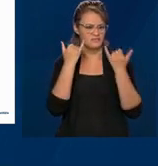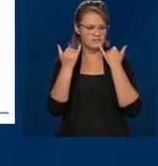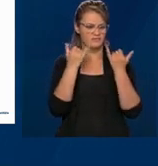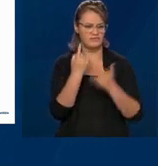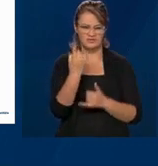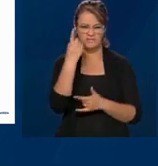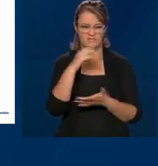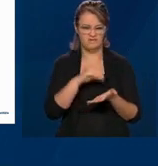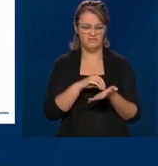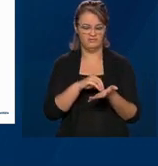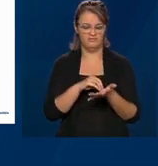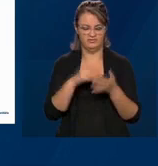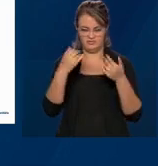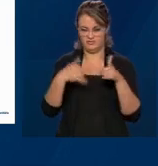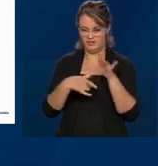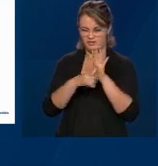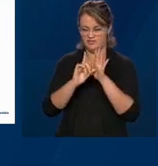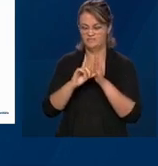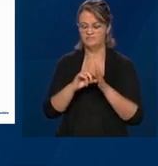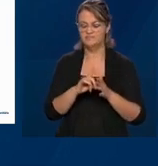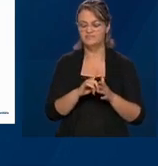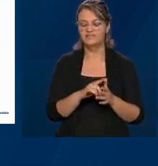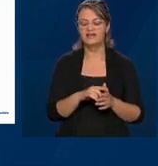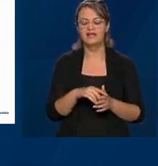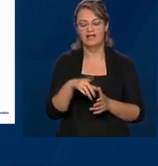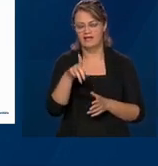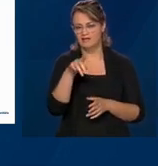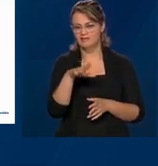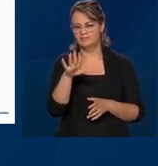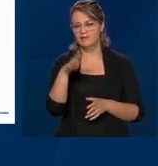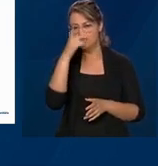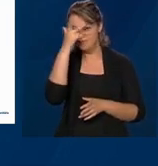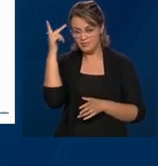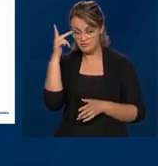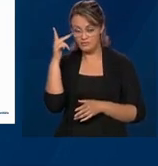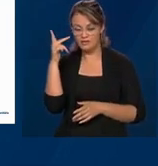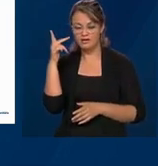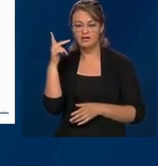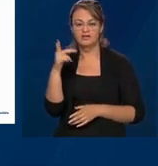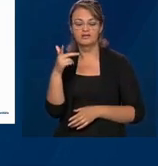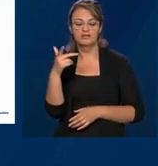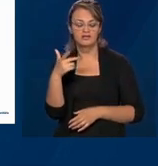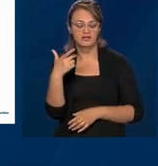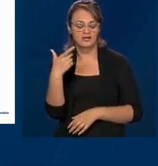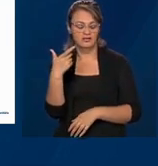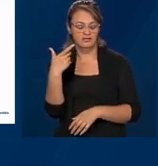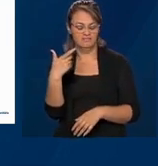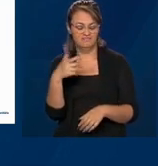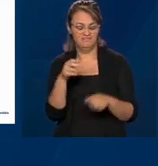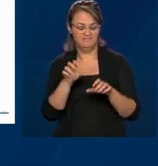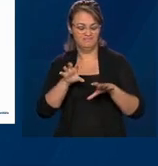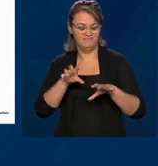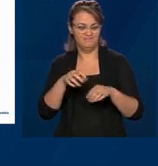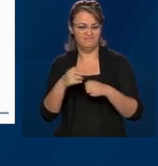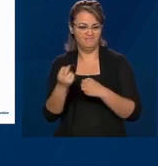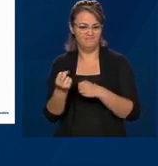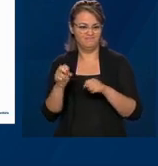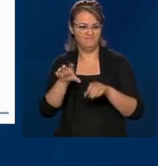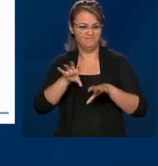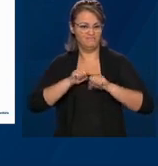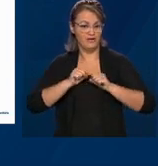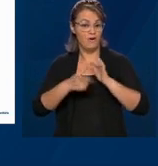falou um pouco na apresentação antes. Qual a eficácia dos indivíduos que já tiveram uma infecção prévia? Qual a eficácia